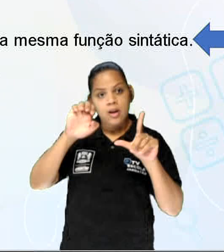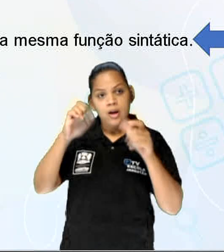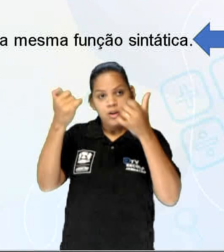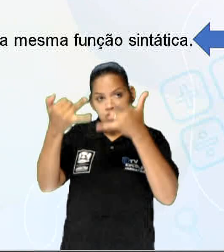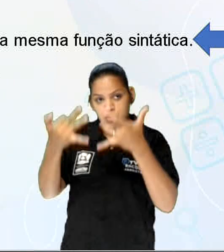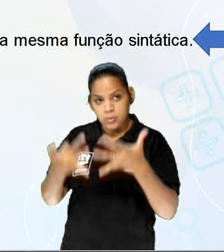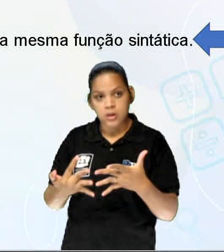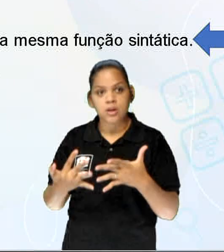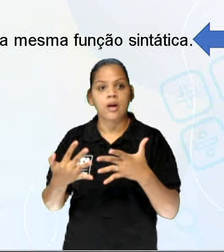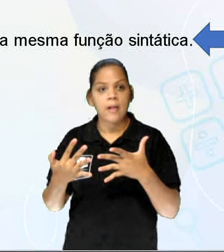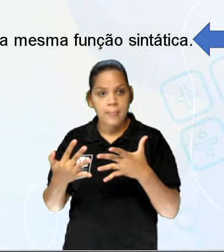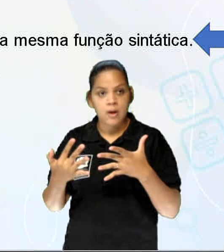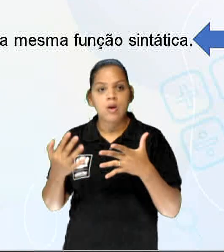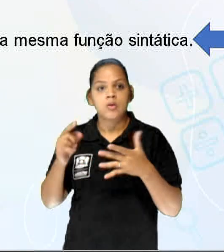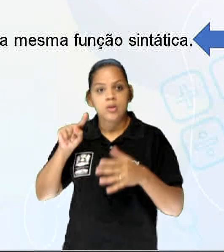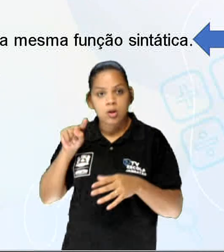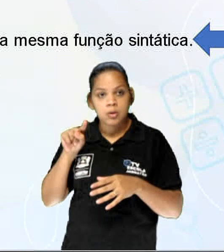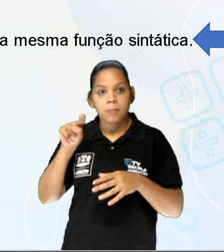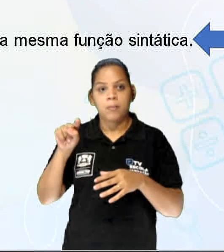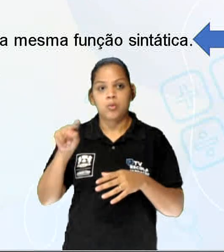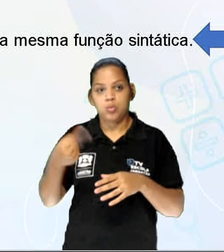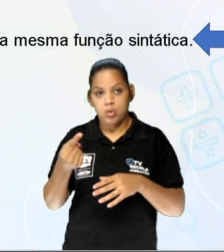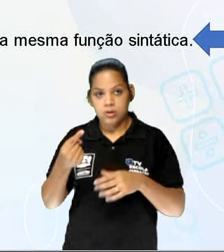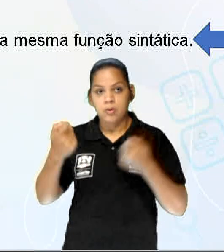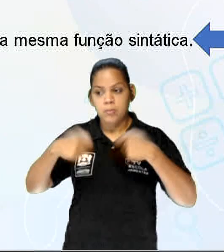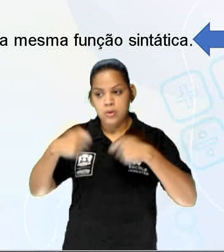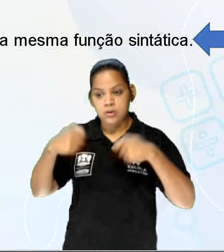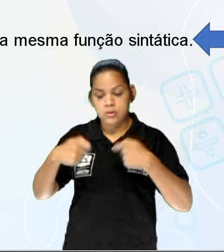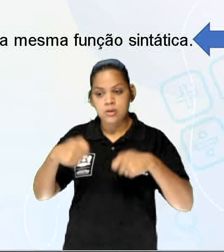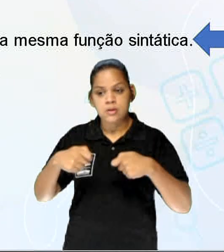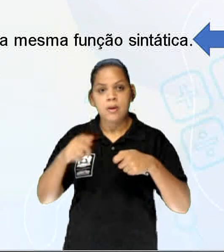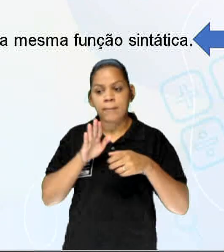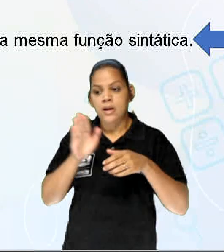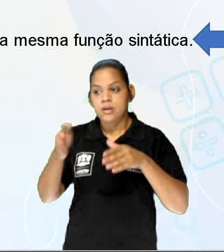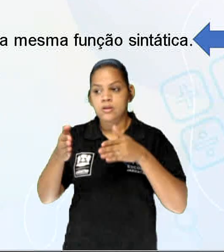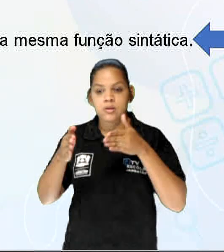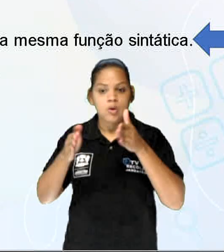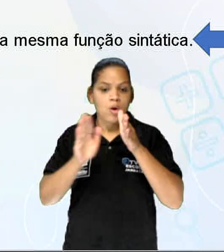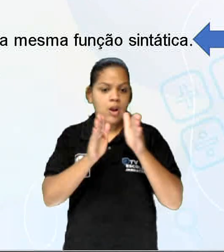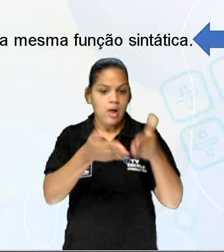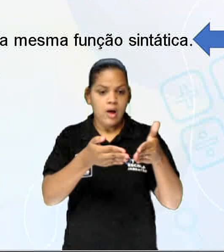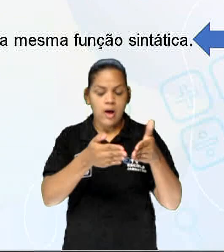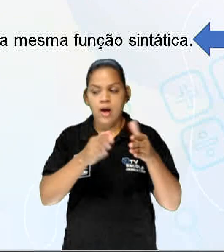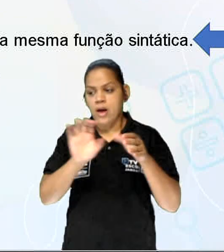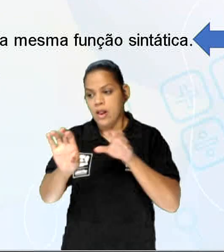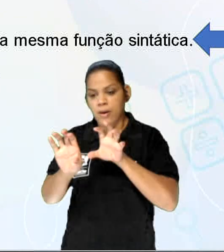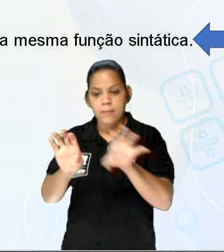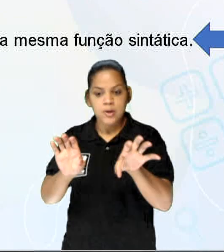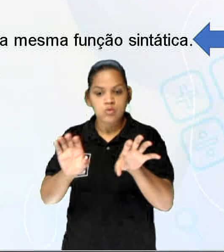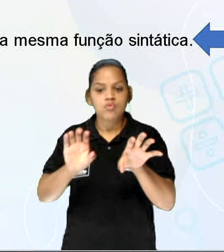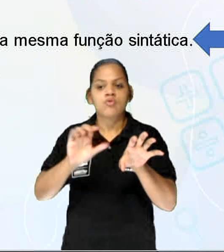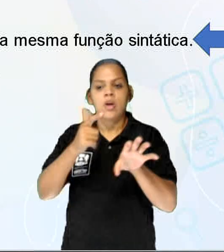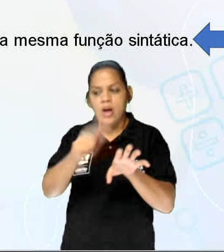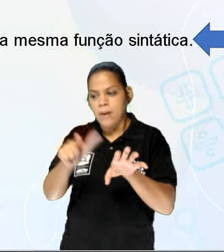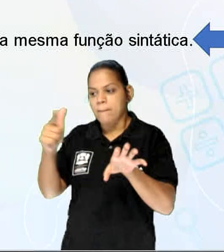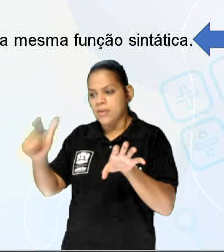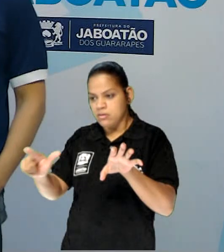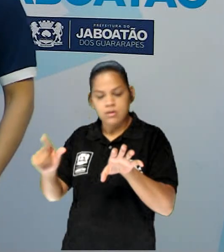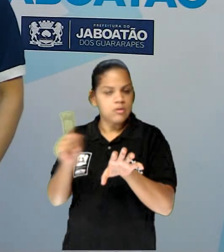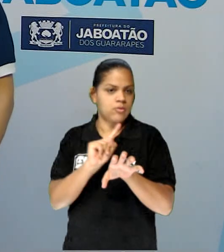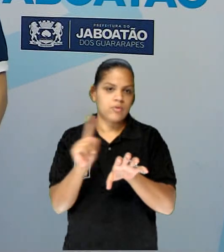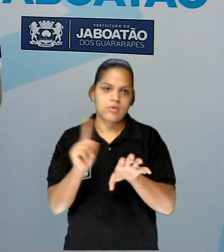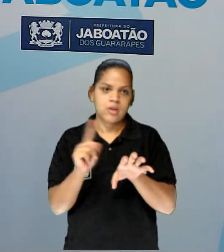versos é necessário para isolar elementos repetidos. Não são repetições. Eles têm a mesma função sintática, mas são